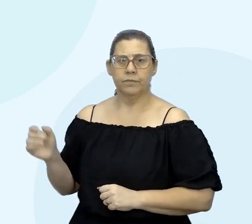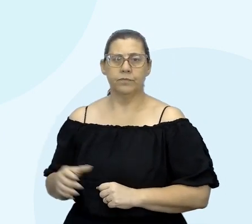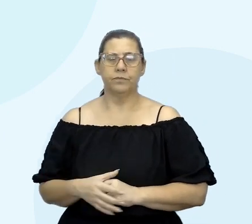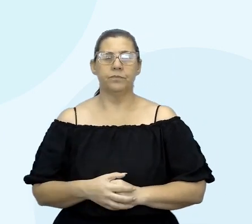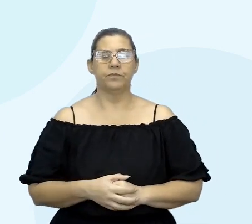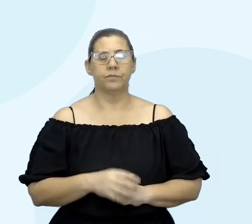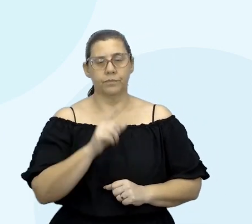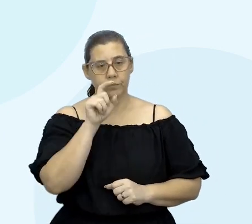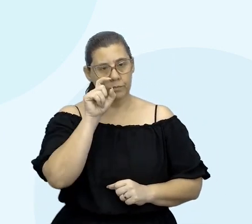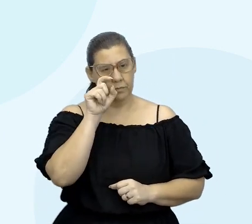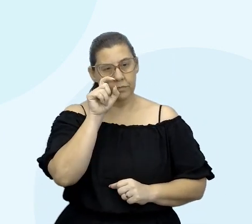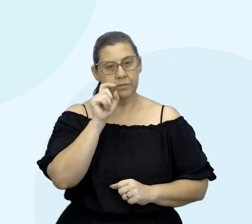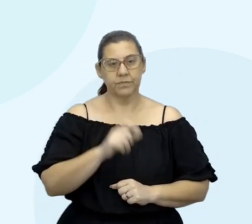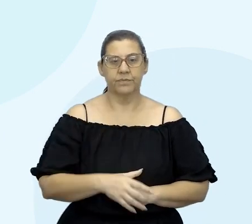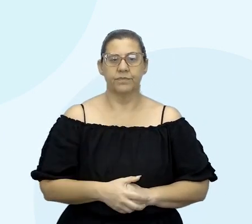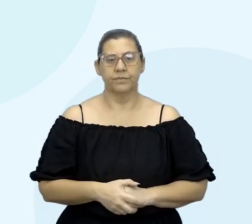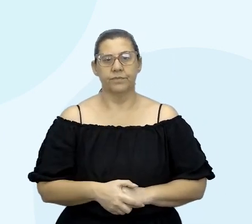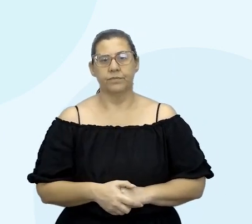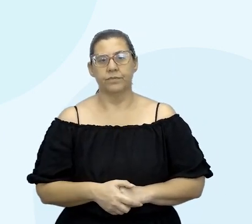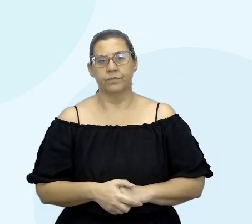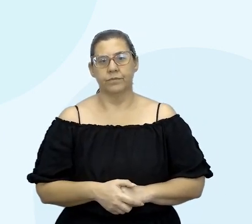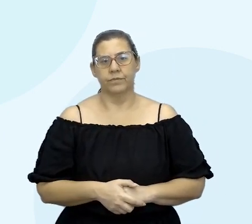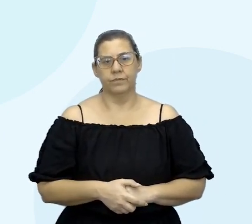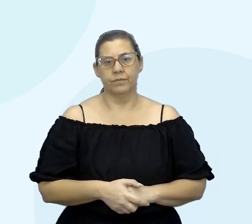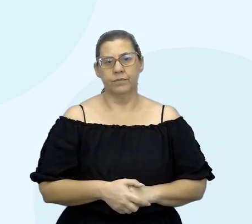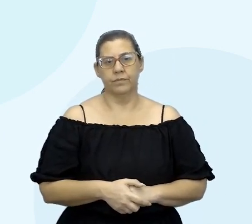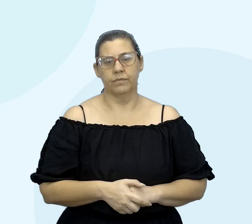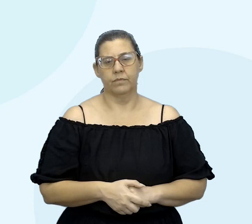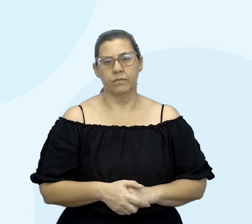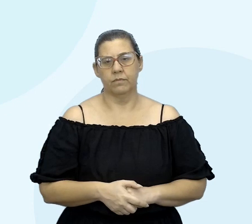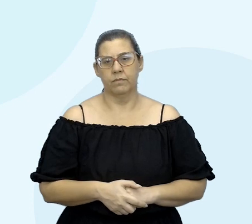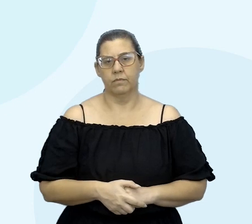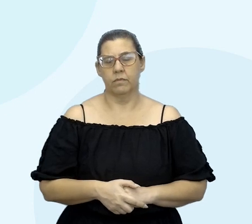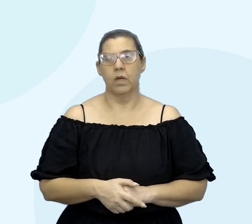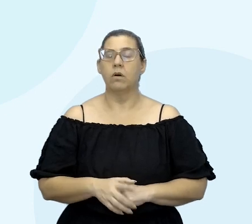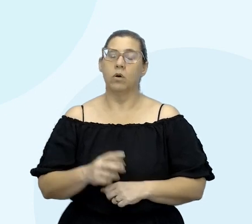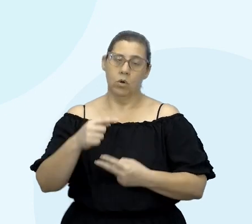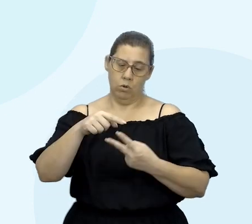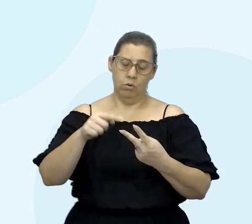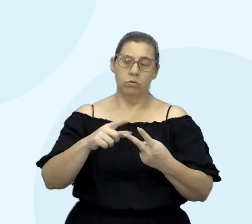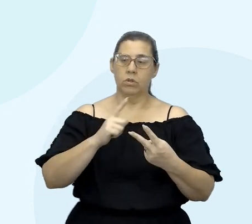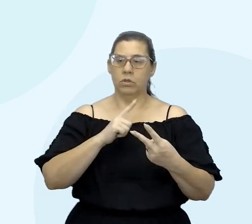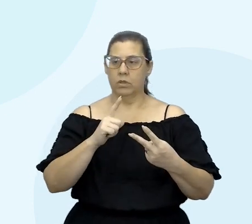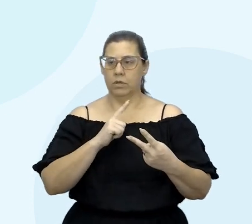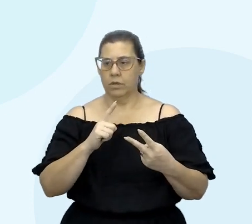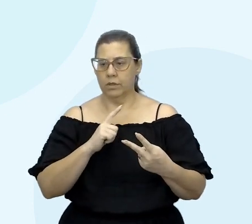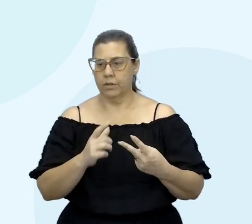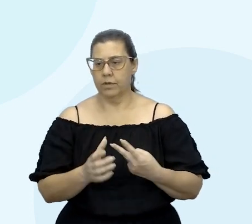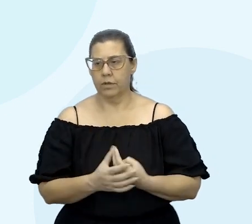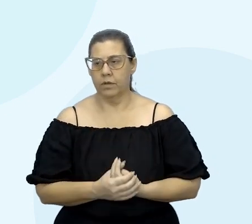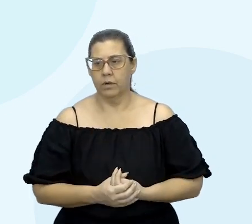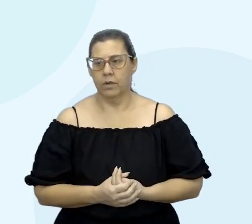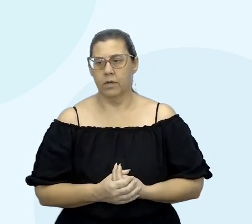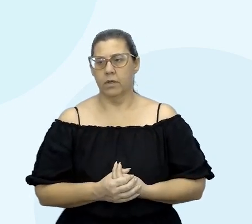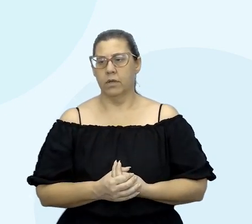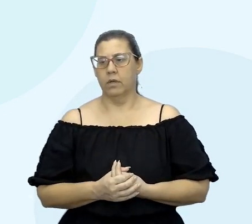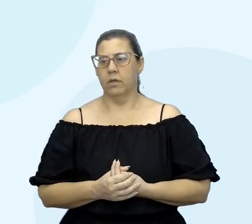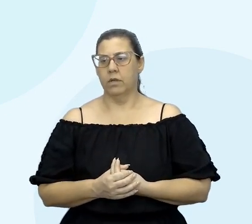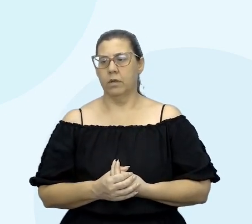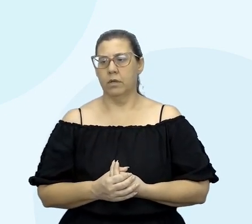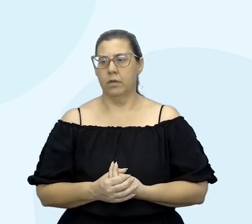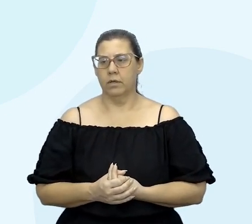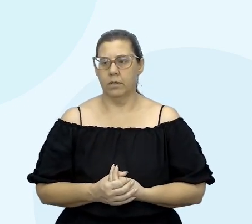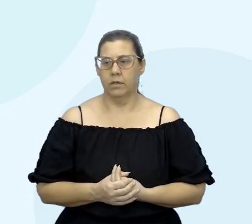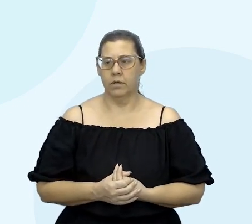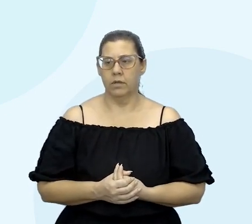de sistemas de projetos fotovoltaicos que existem, né, que eu pesquisei, que eu estudei, é o on-grid e